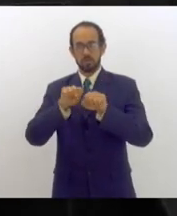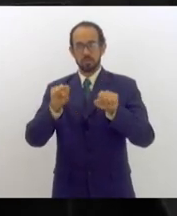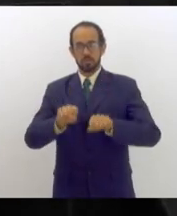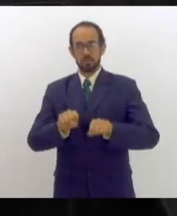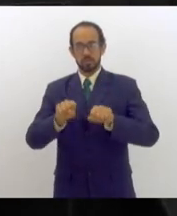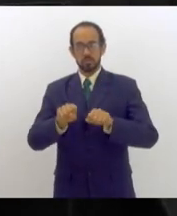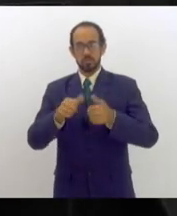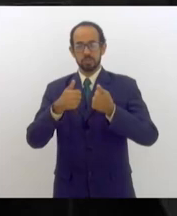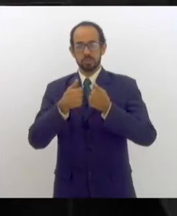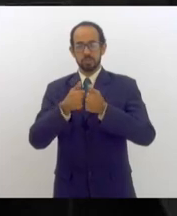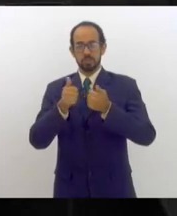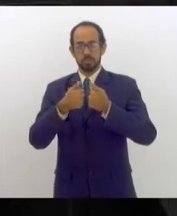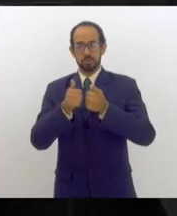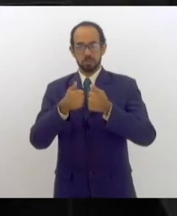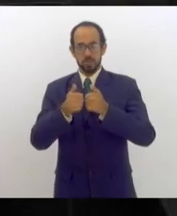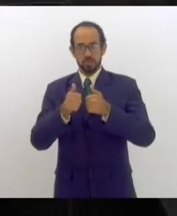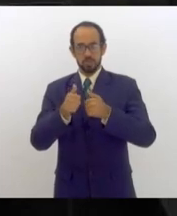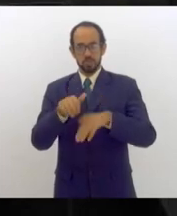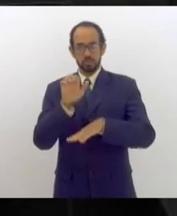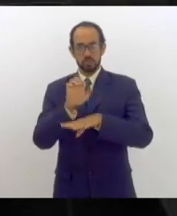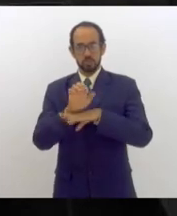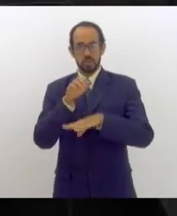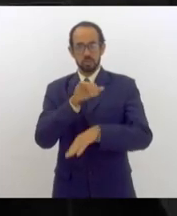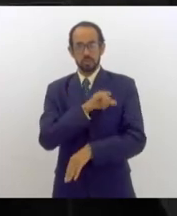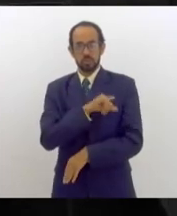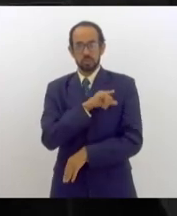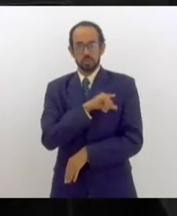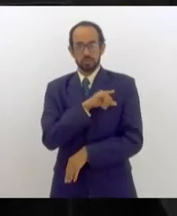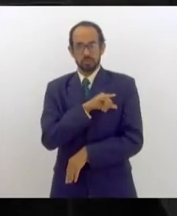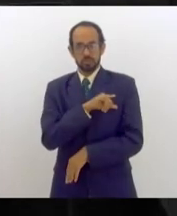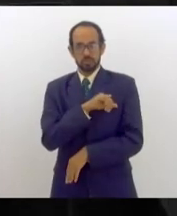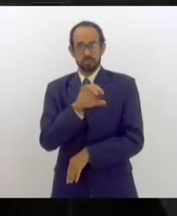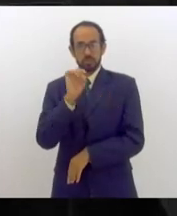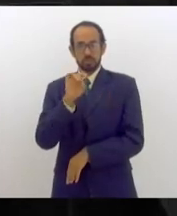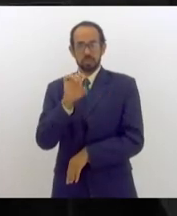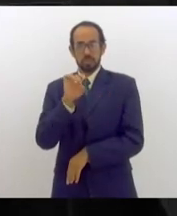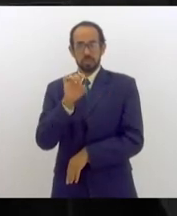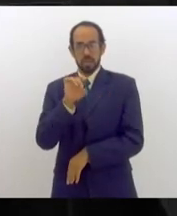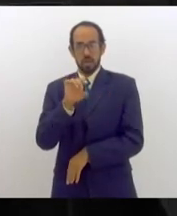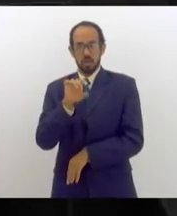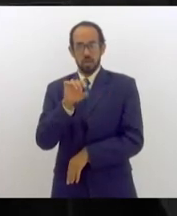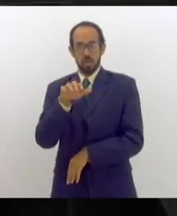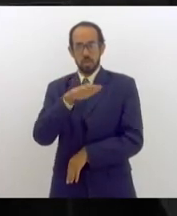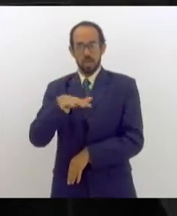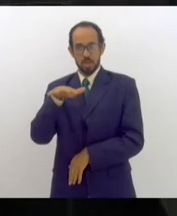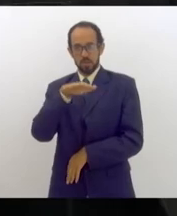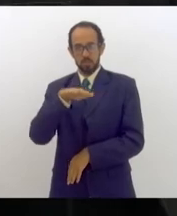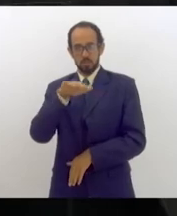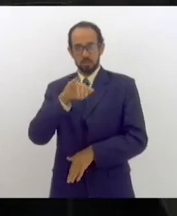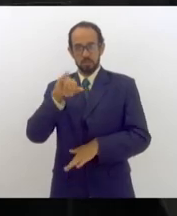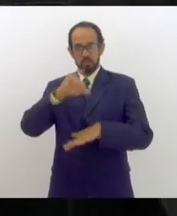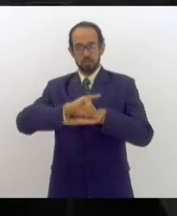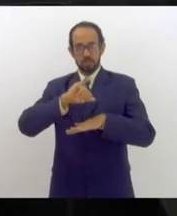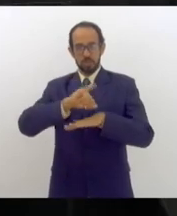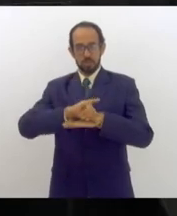de transportes do Estado do Rio de Janeiro em especial da região metropolitana